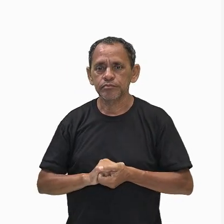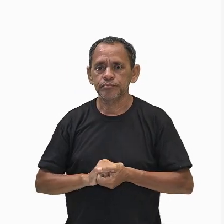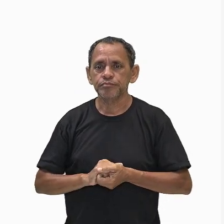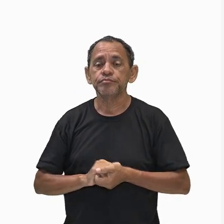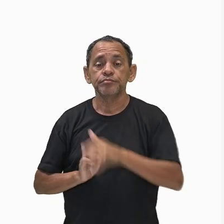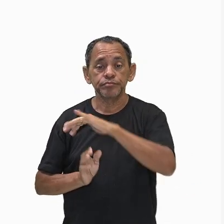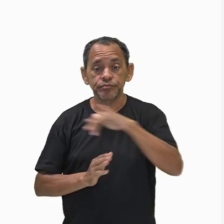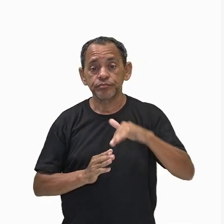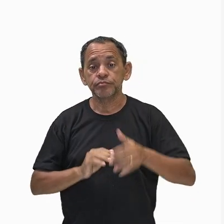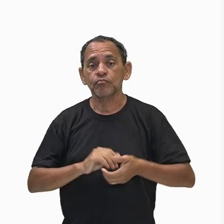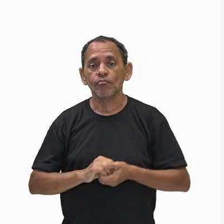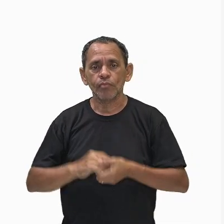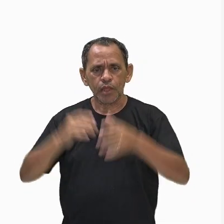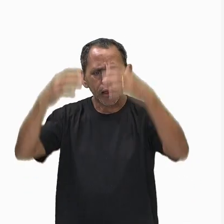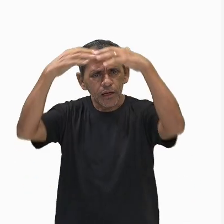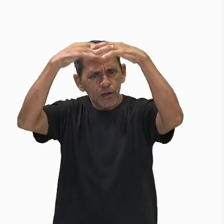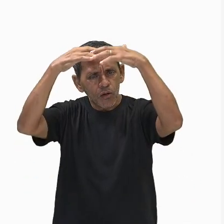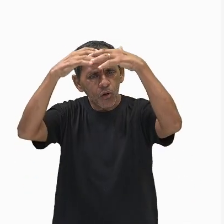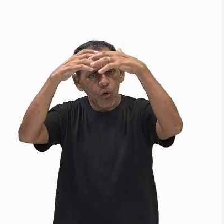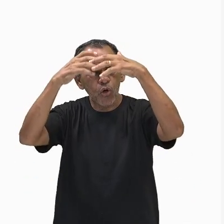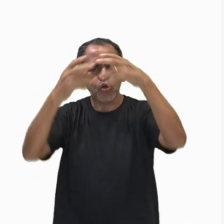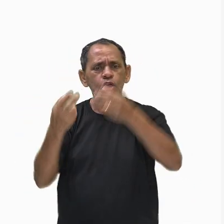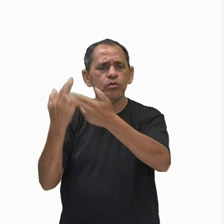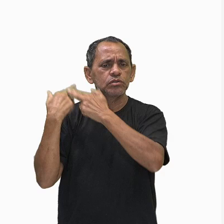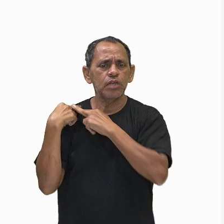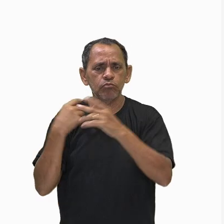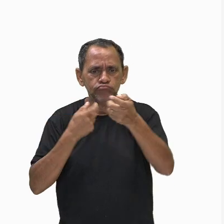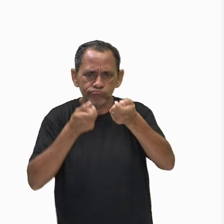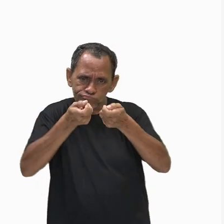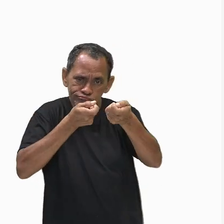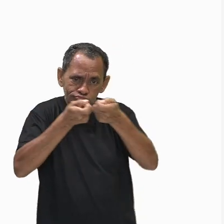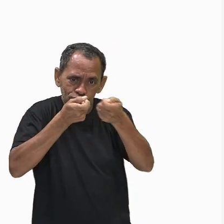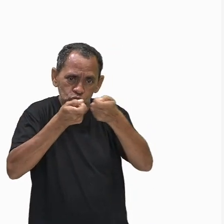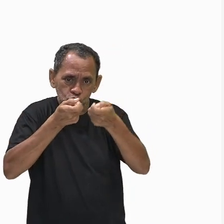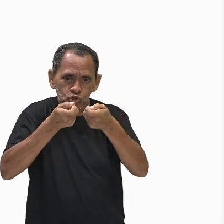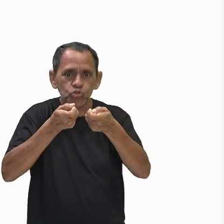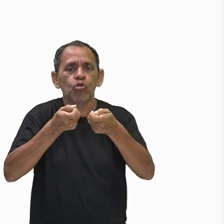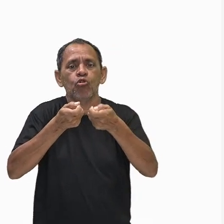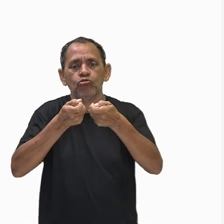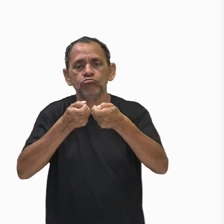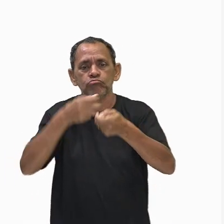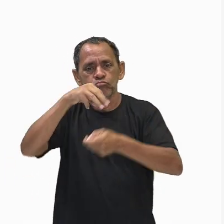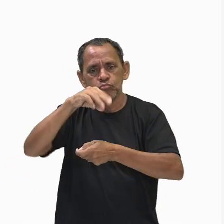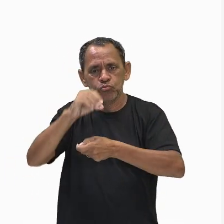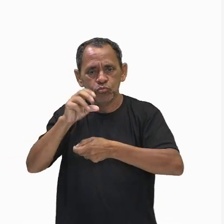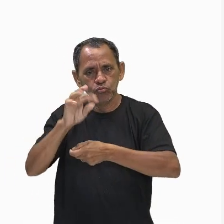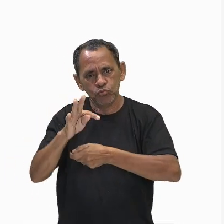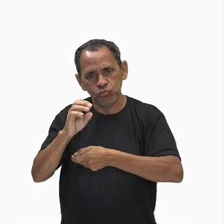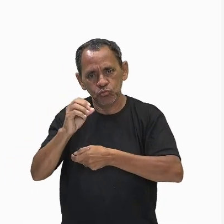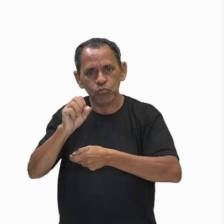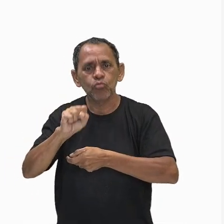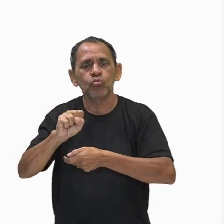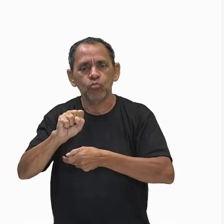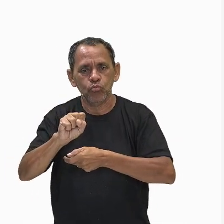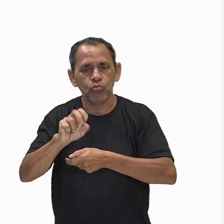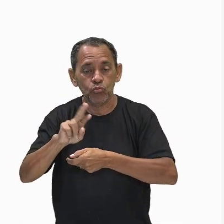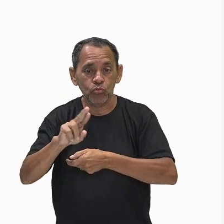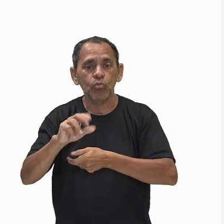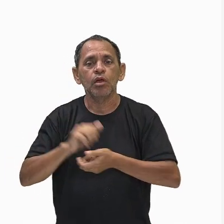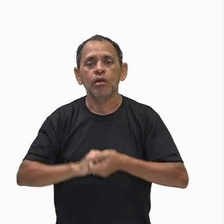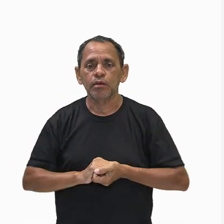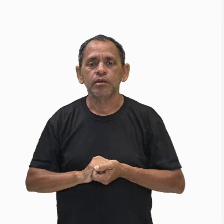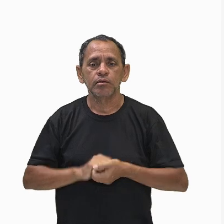cerebelo é responsável pelo controle motor. Pesquisas, né, recentes sugerem que a principal função do cerebelo é a